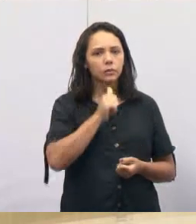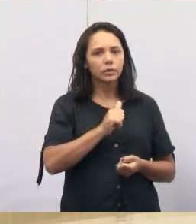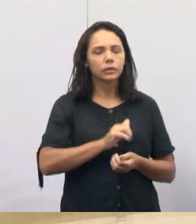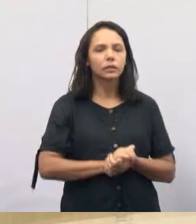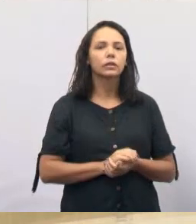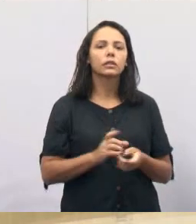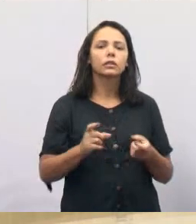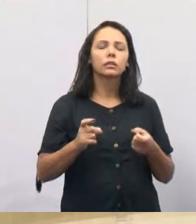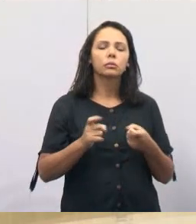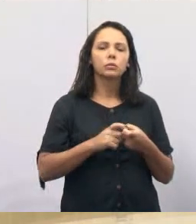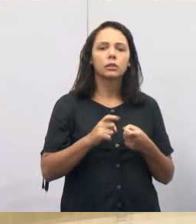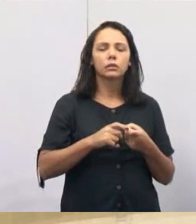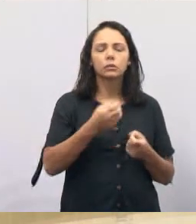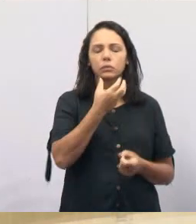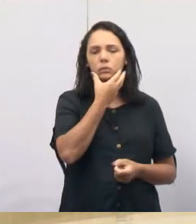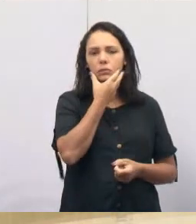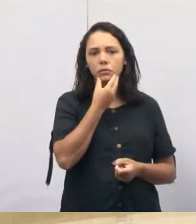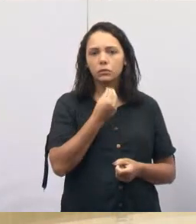urologia,